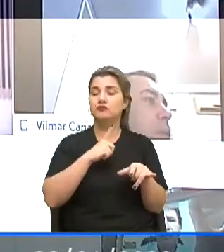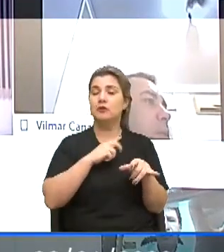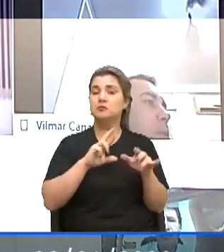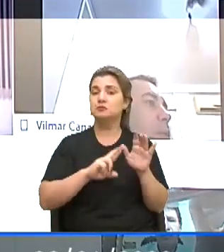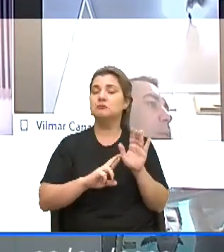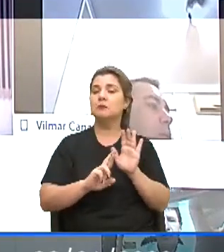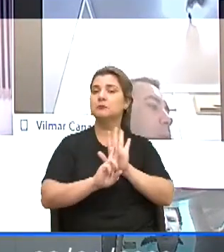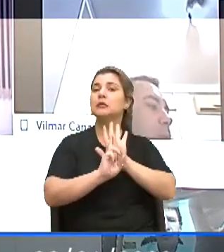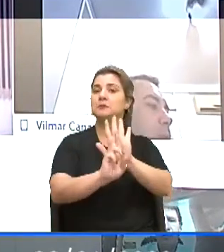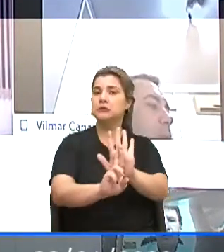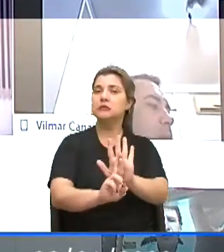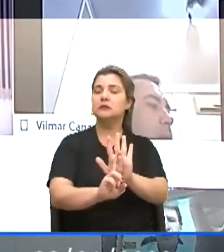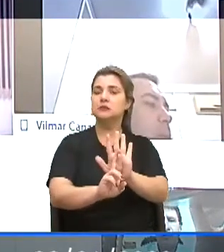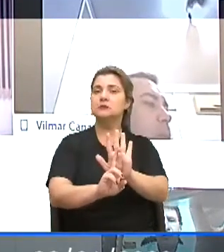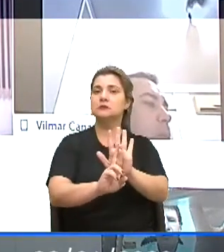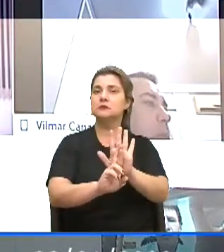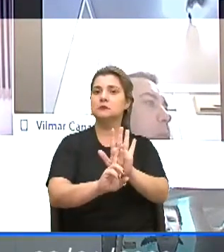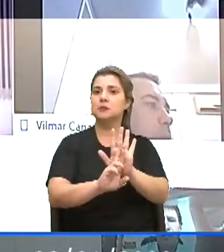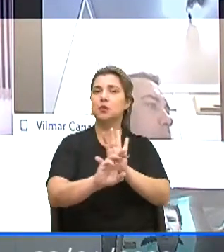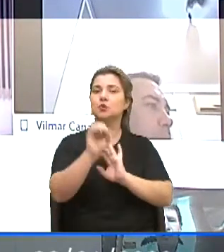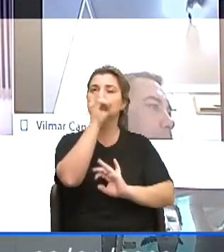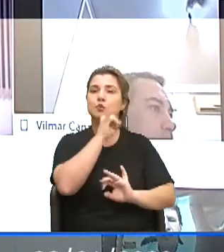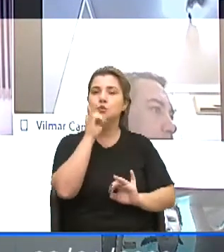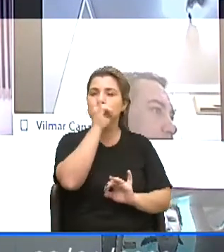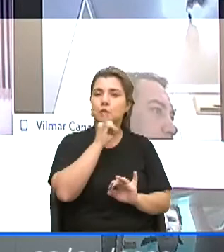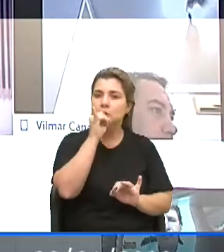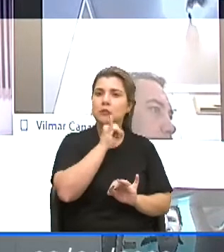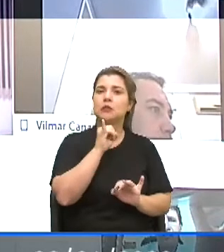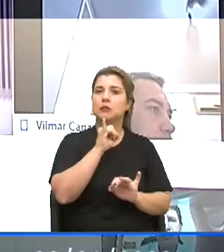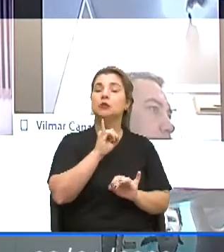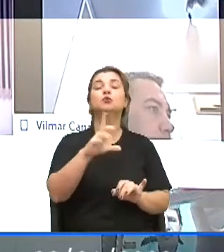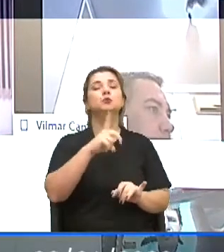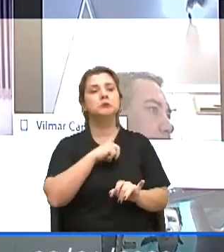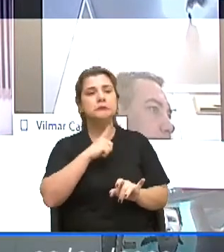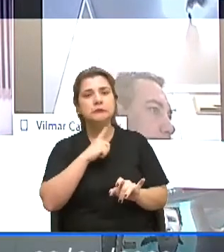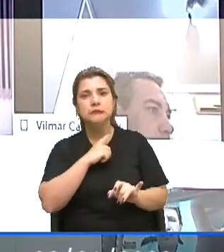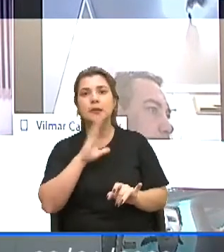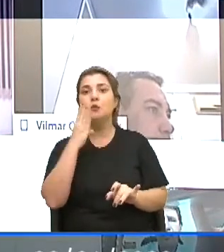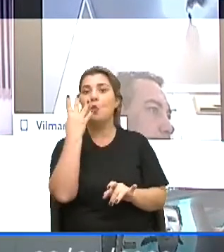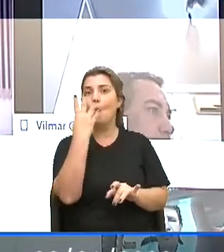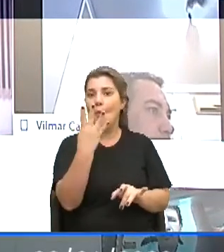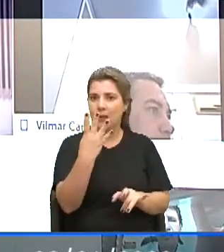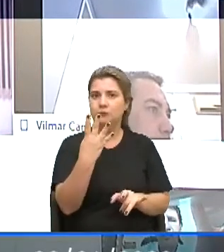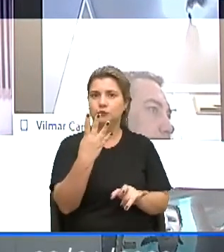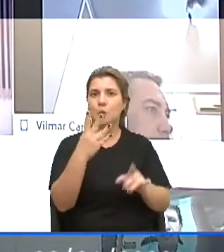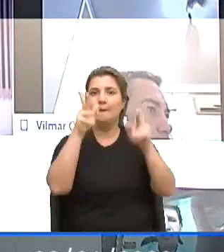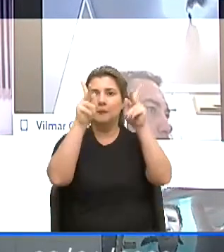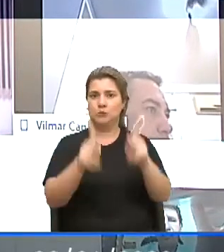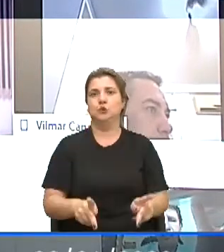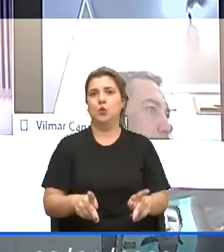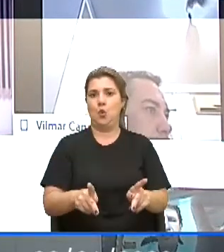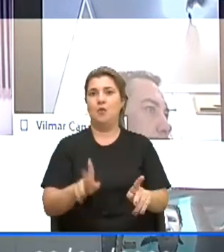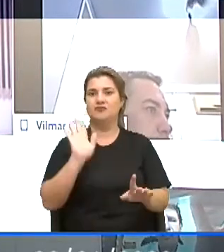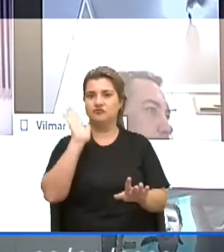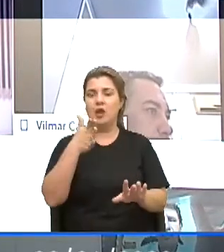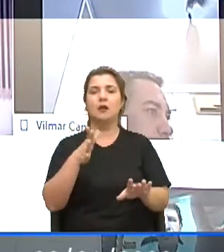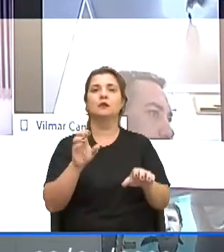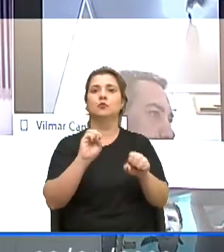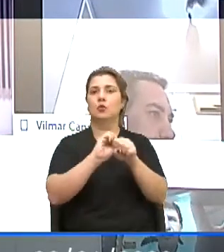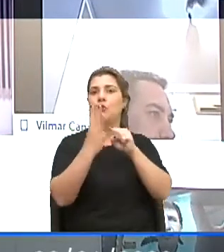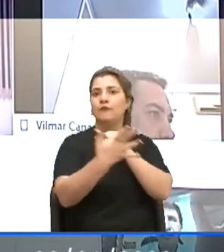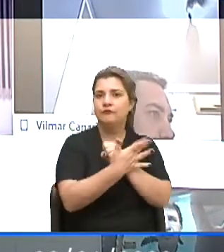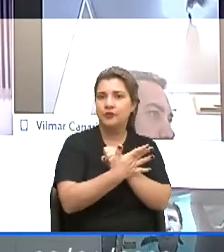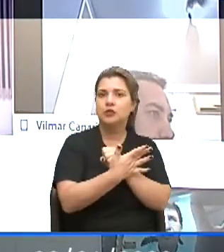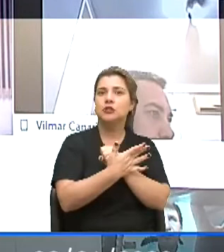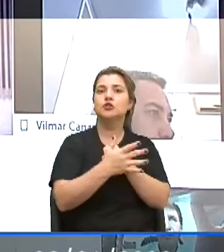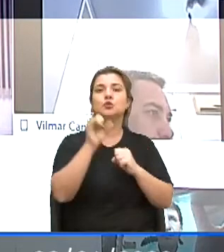suínos, temos sim, temos 4 casos de Covid confirmados já na Cursuel Encantado, que é suínos, né?